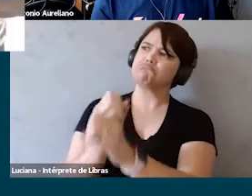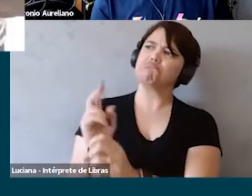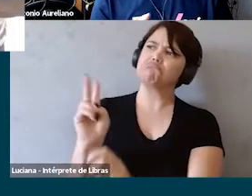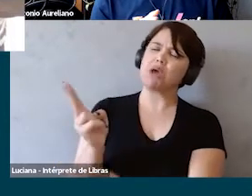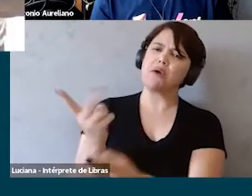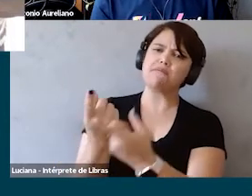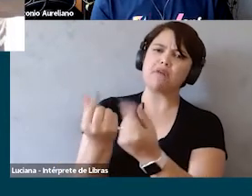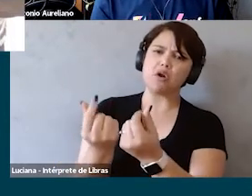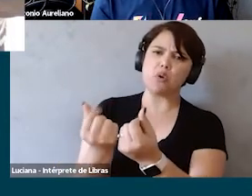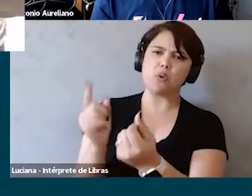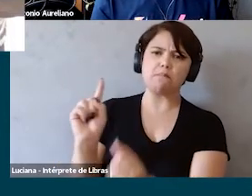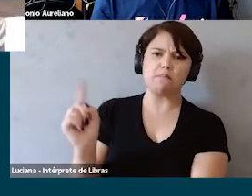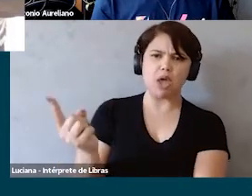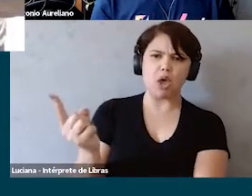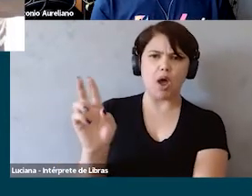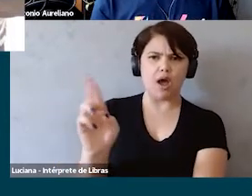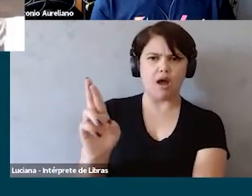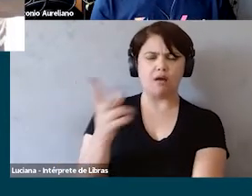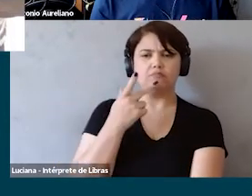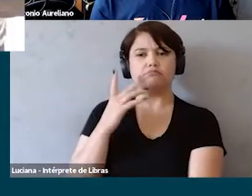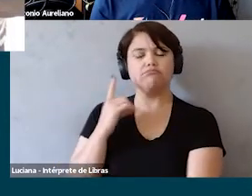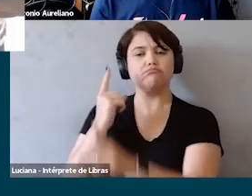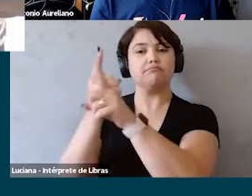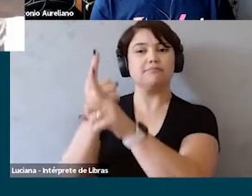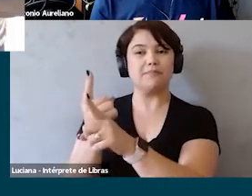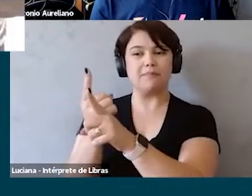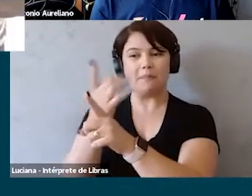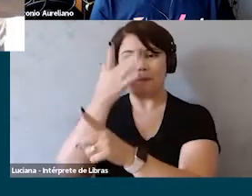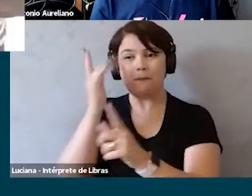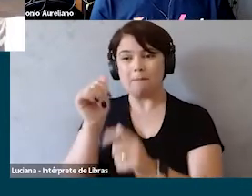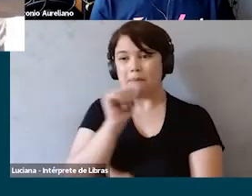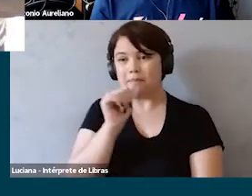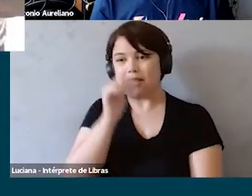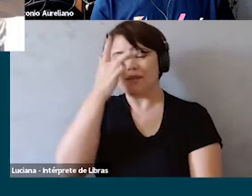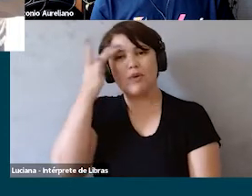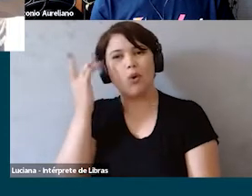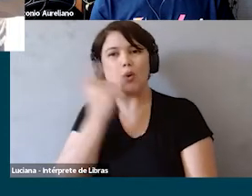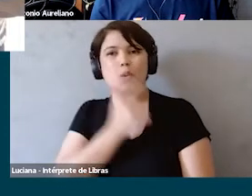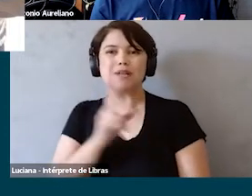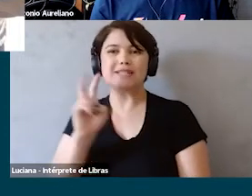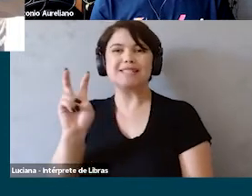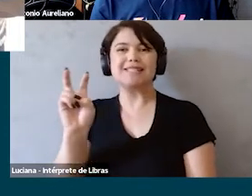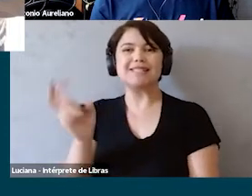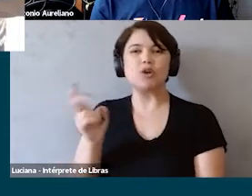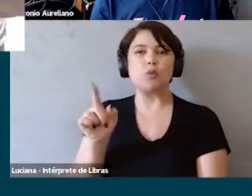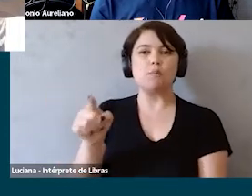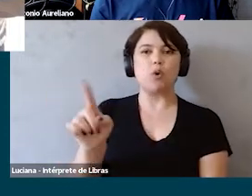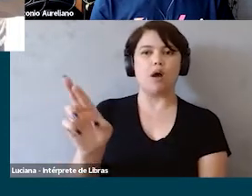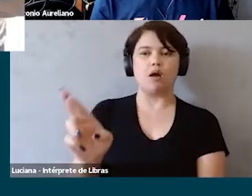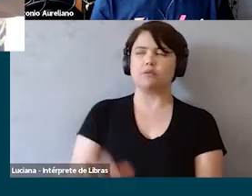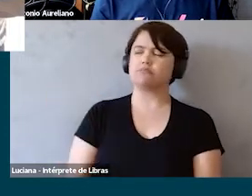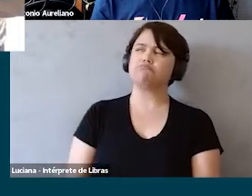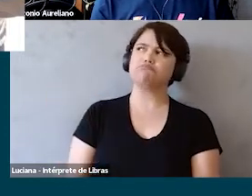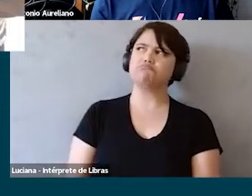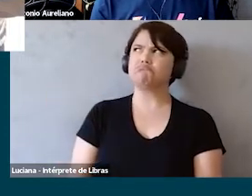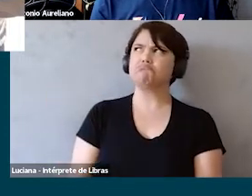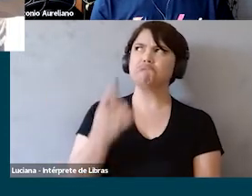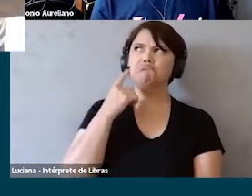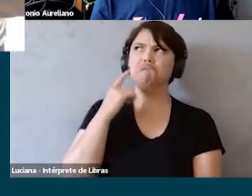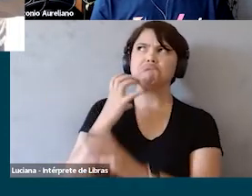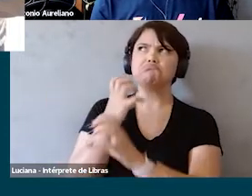que eles faturaram mais ou menos a mesma coisa, você descobre que de bebida o pessoal do bloco consumiu R$5.000,